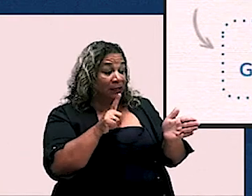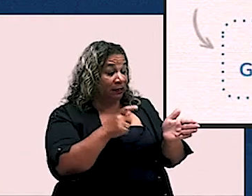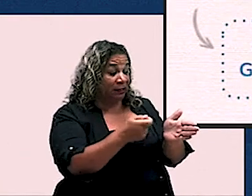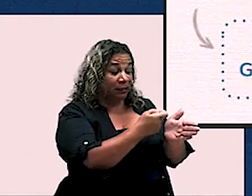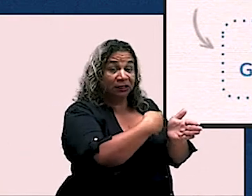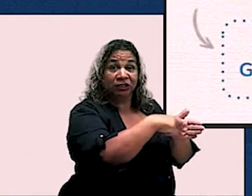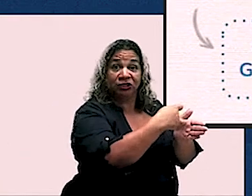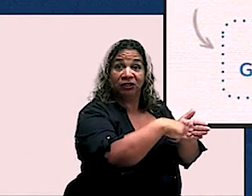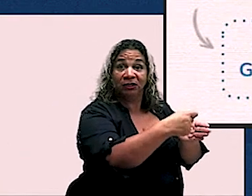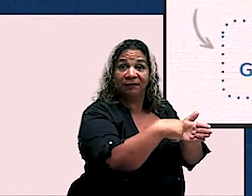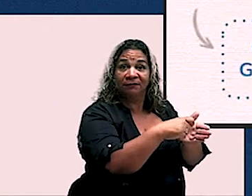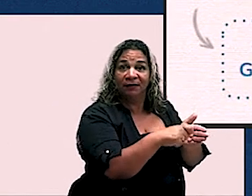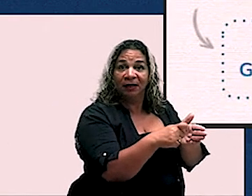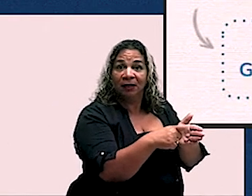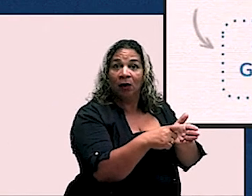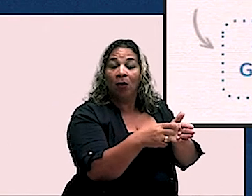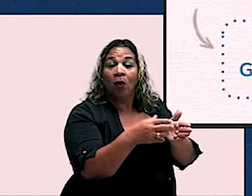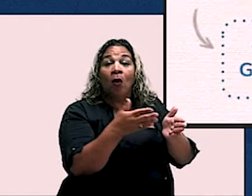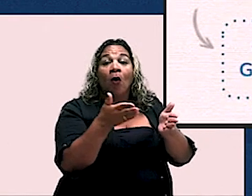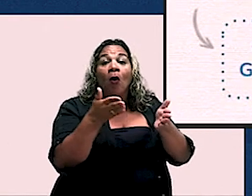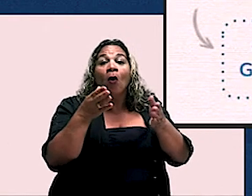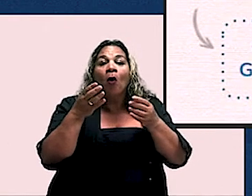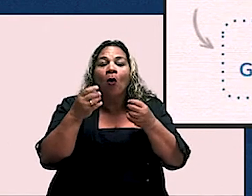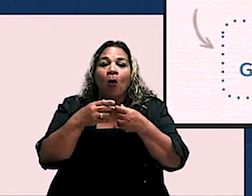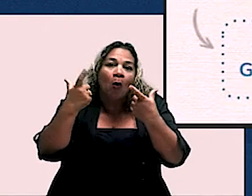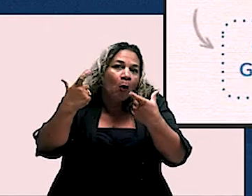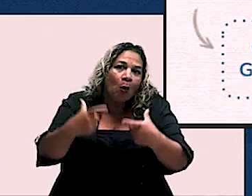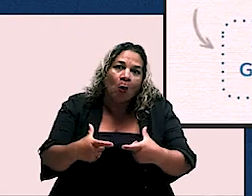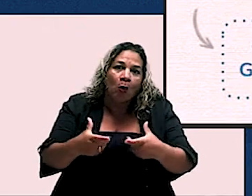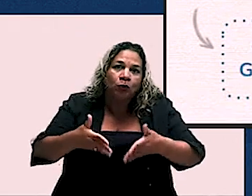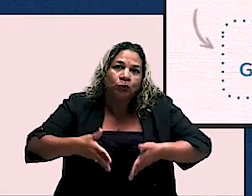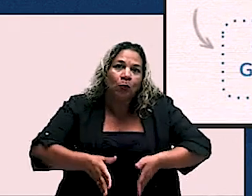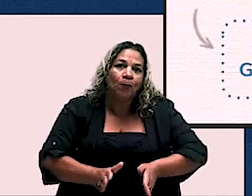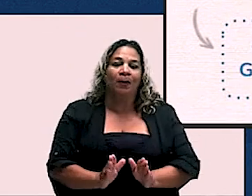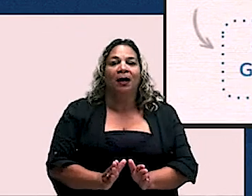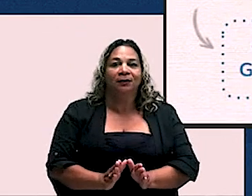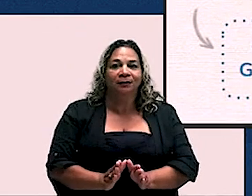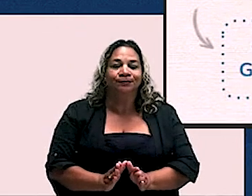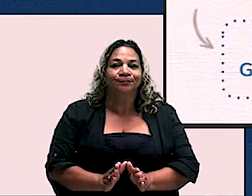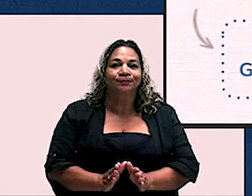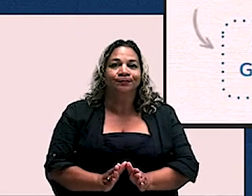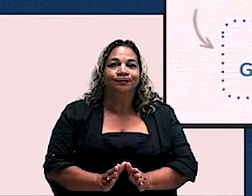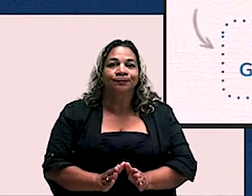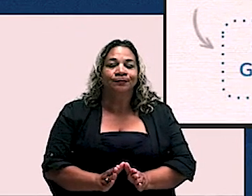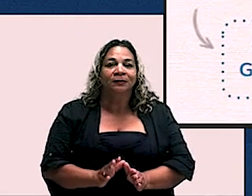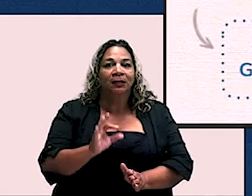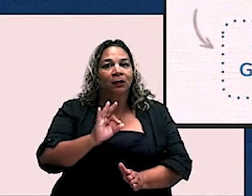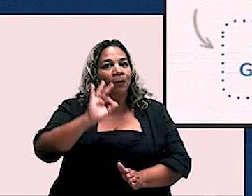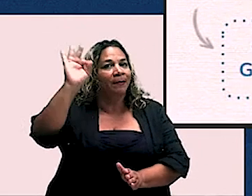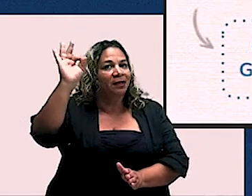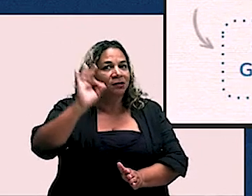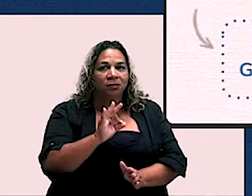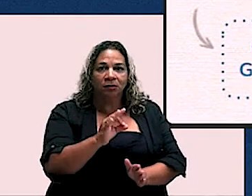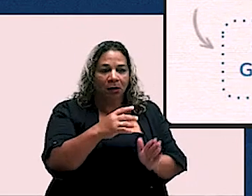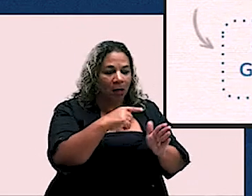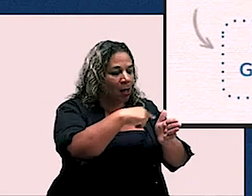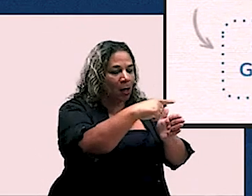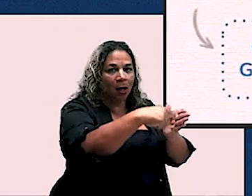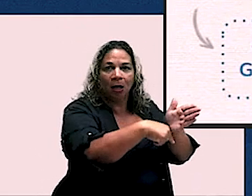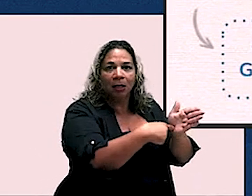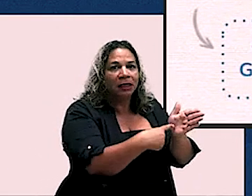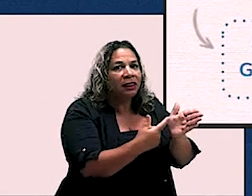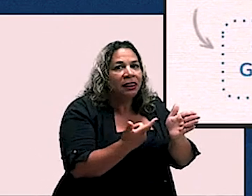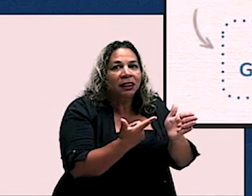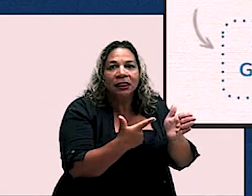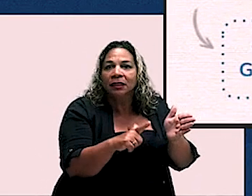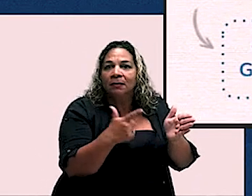ter uma previsibilidade de onde vai realizar o parto. E a gente encontrou, para esse percentual de cadernetas, a ausência desse